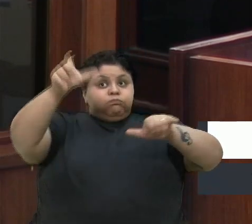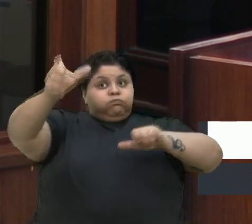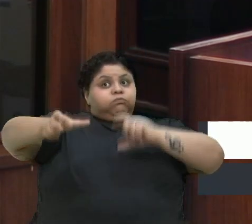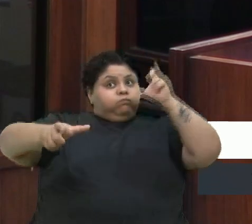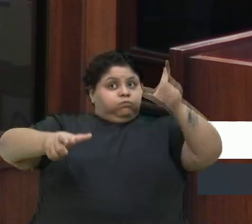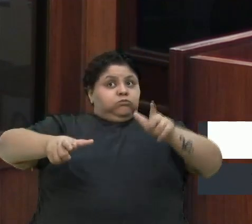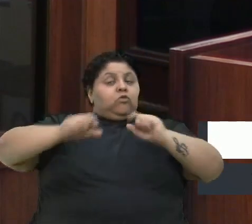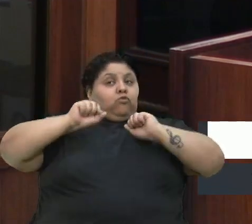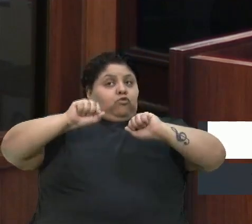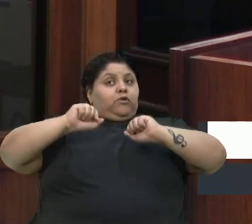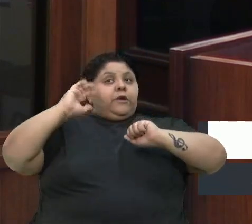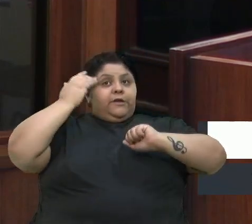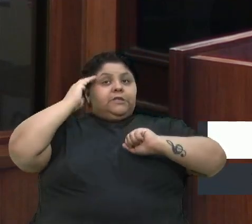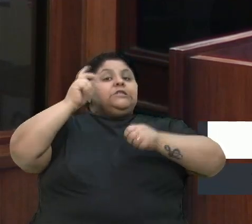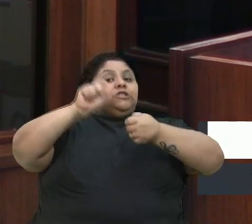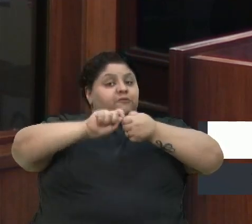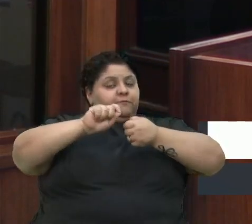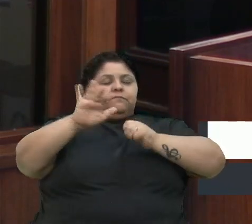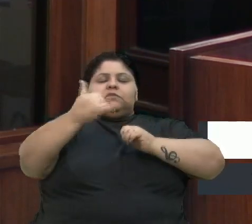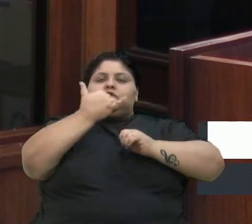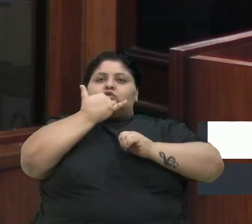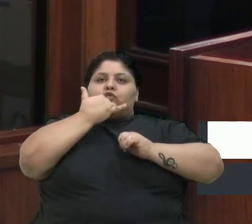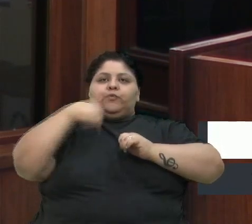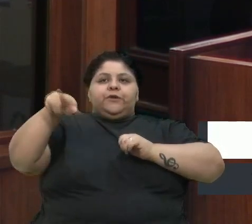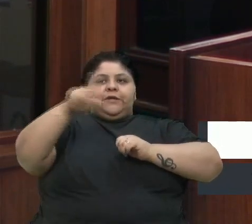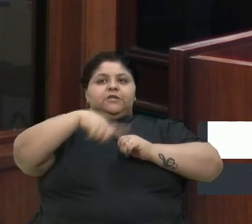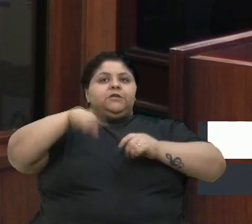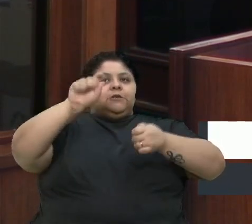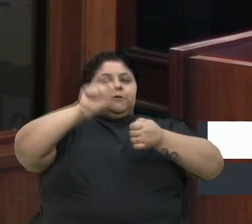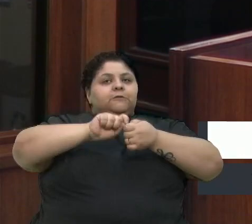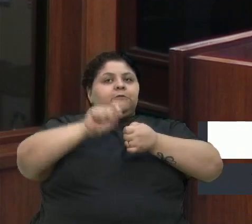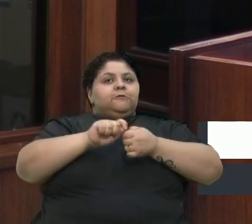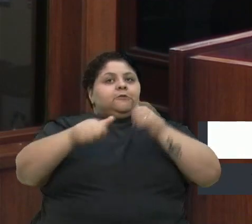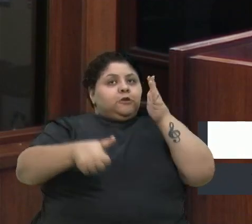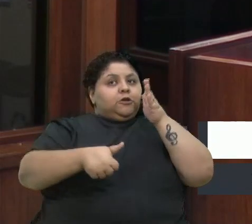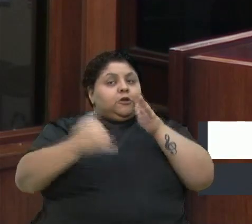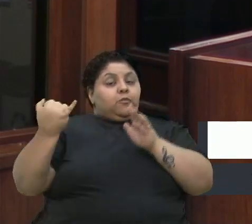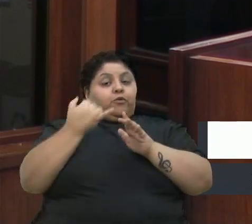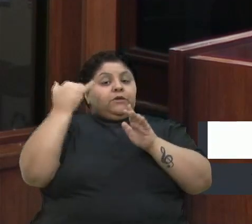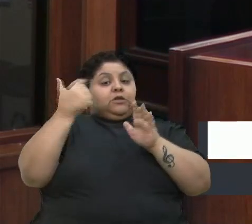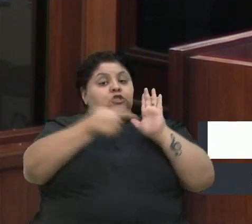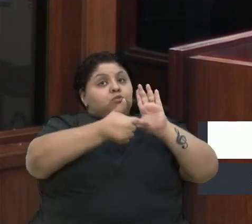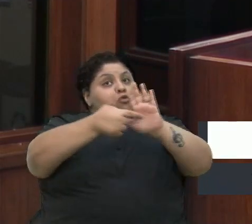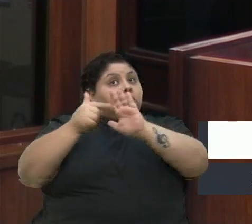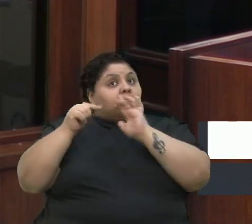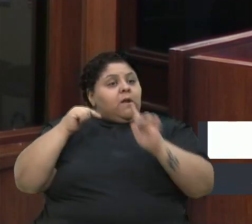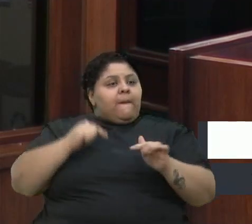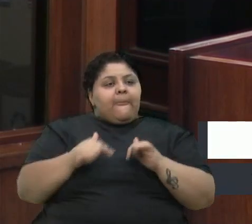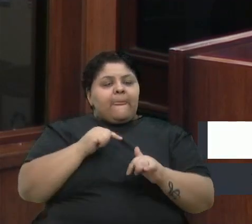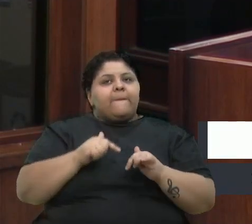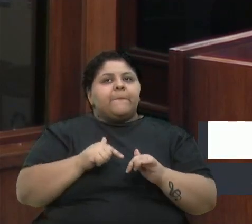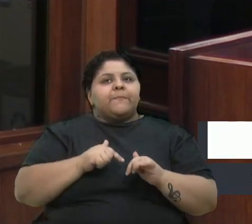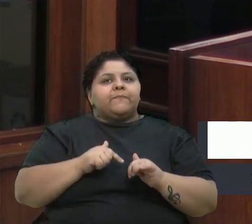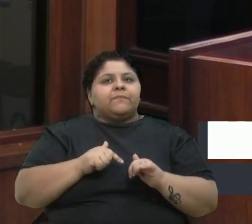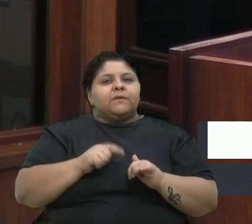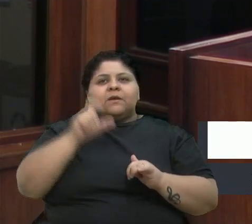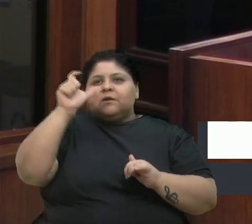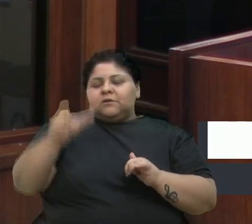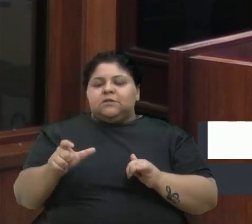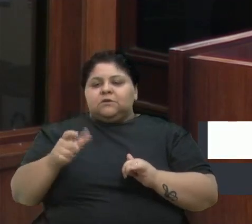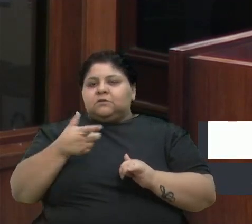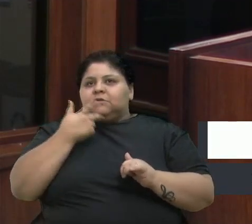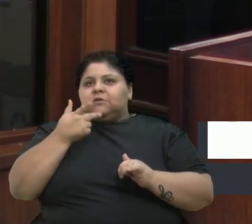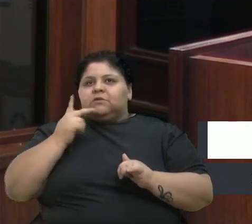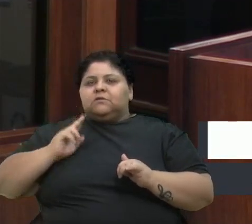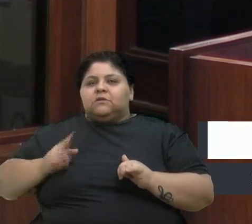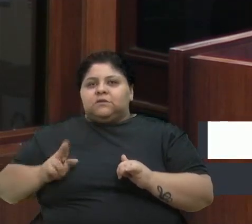que a gente vem fazendo, né? É importante expor o nosso trabalho para que aqueles que dizem sempre, e eu